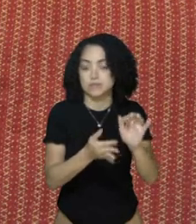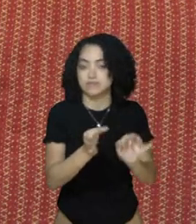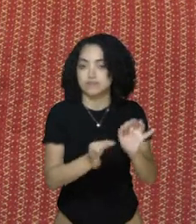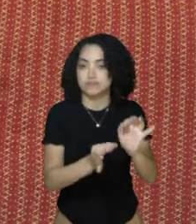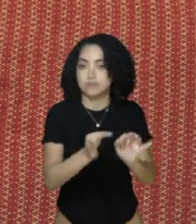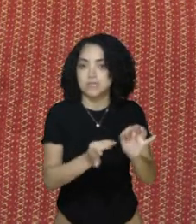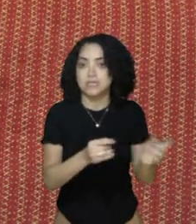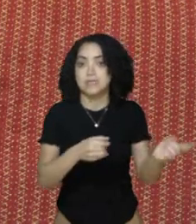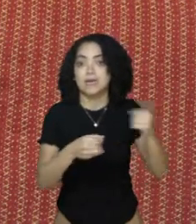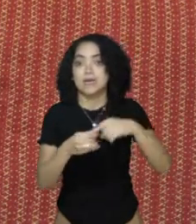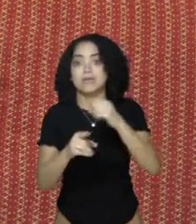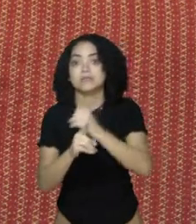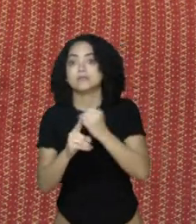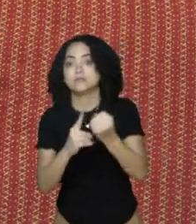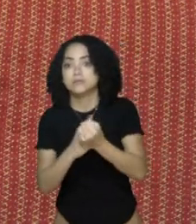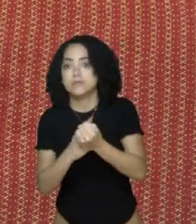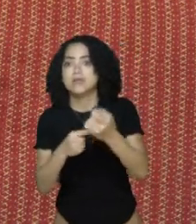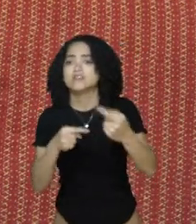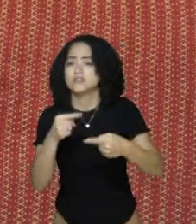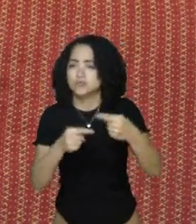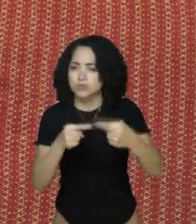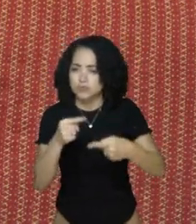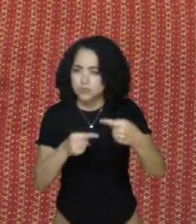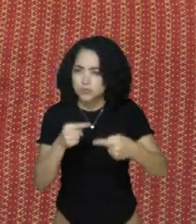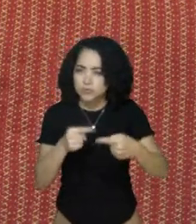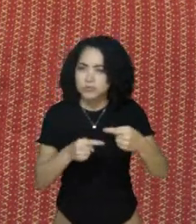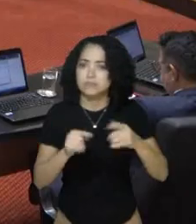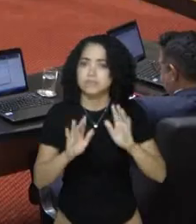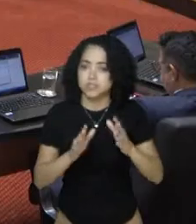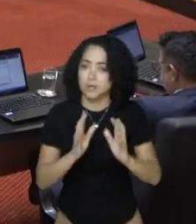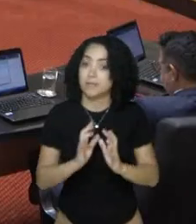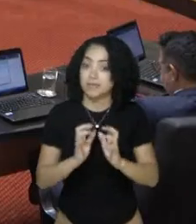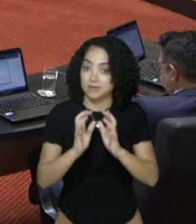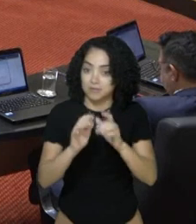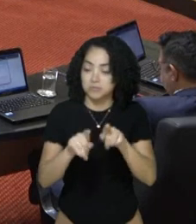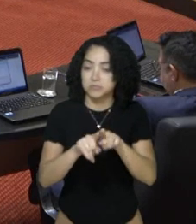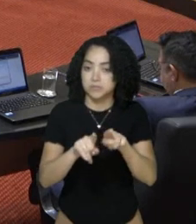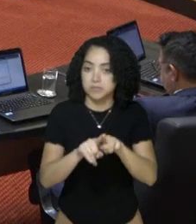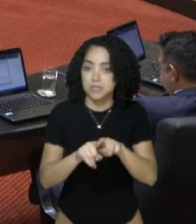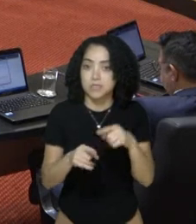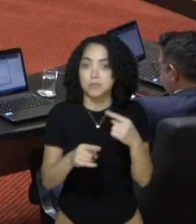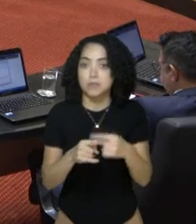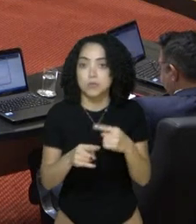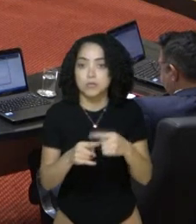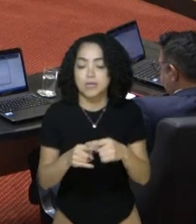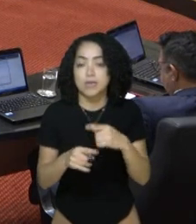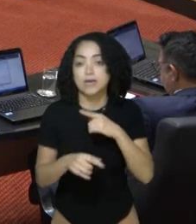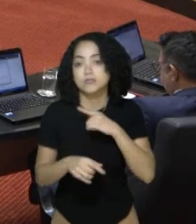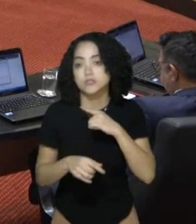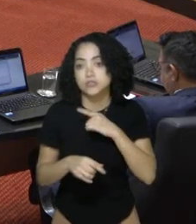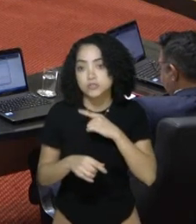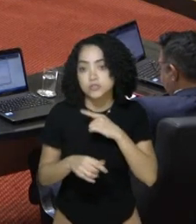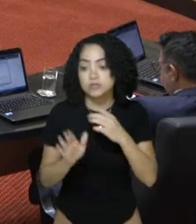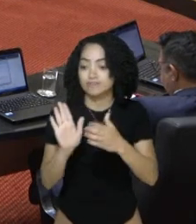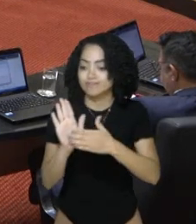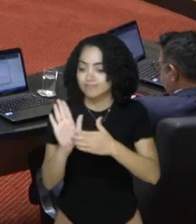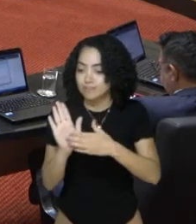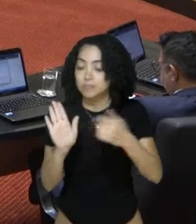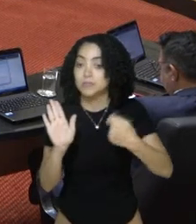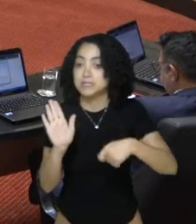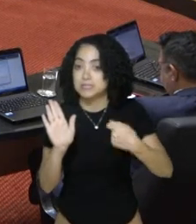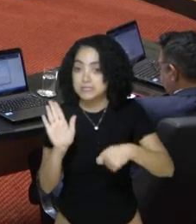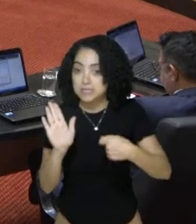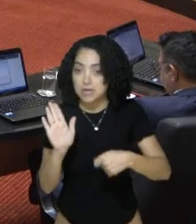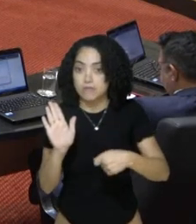deputado Berlanda, nós discutimos muito, chegamos até a brigar, né, porque nós lá tínhamos que ter uma proposta, e a proposta